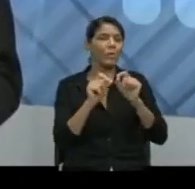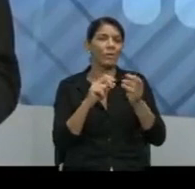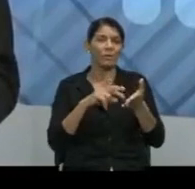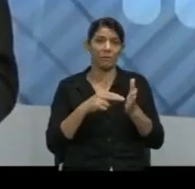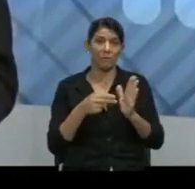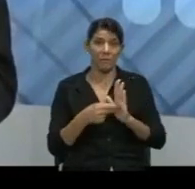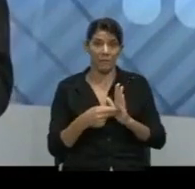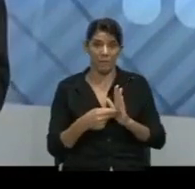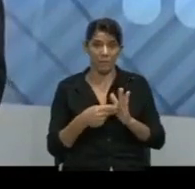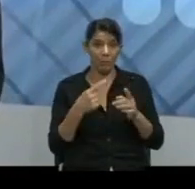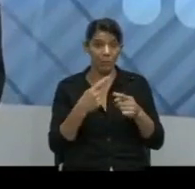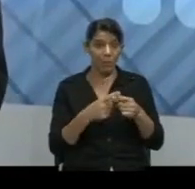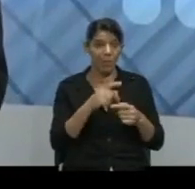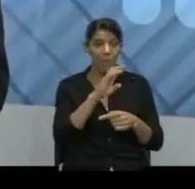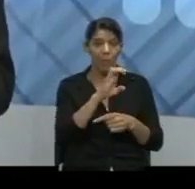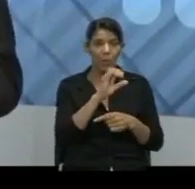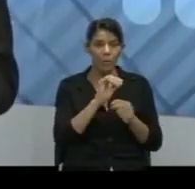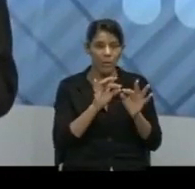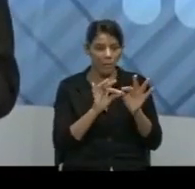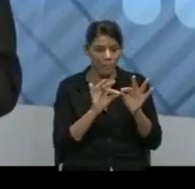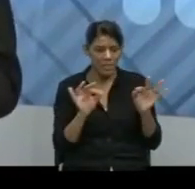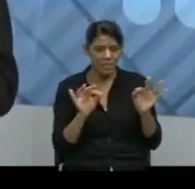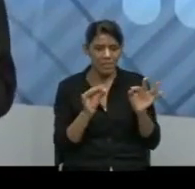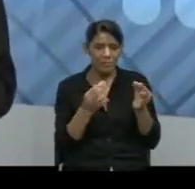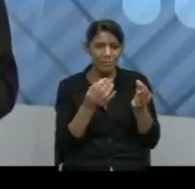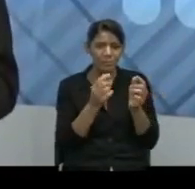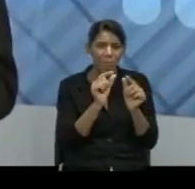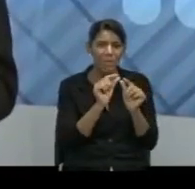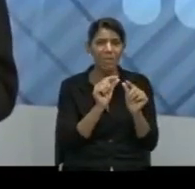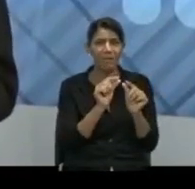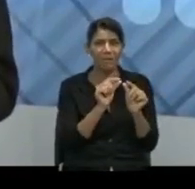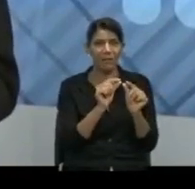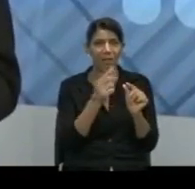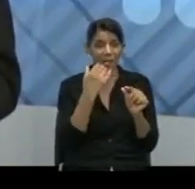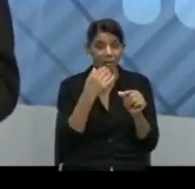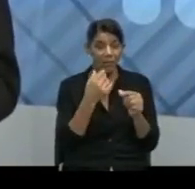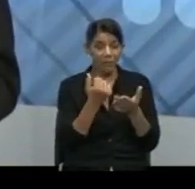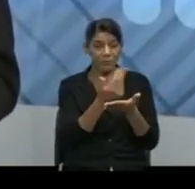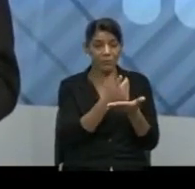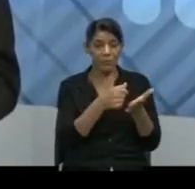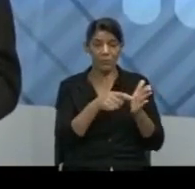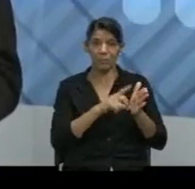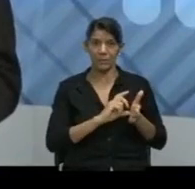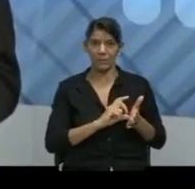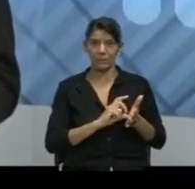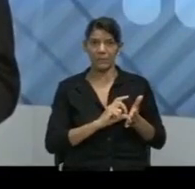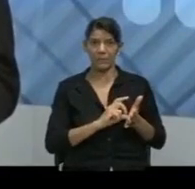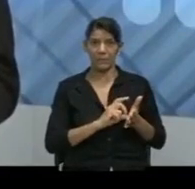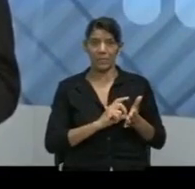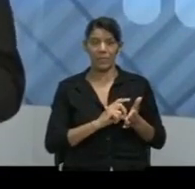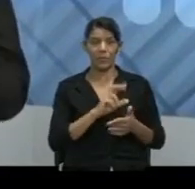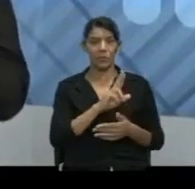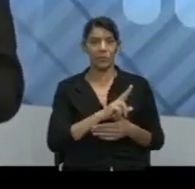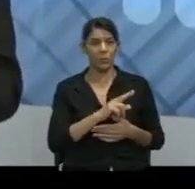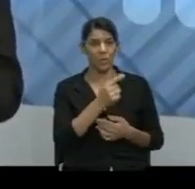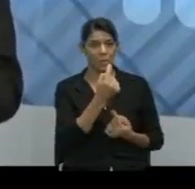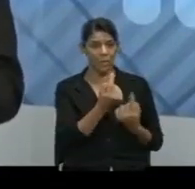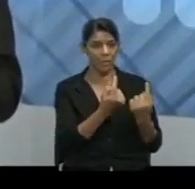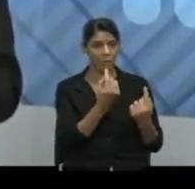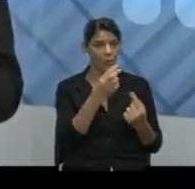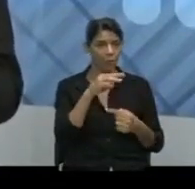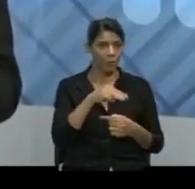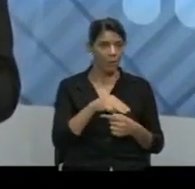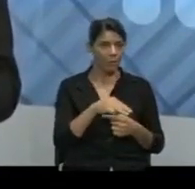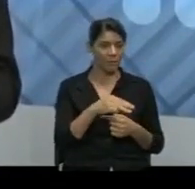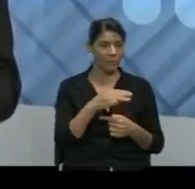se a gente trabalhar com eixo, vai trabalhar com medidas muito pequenas. Lembra que na maquete anterior, na aula 1, a gente trabalhou que a cada 1 metro